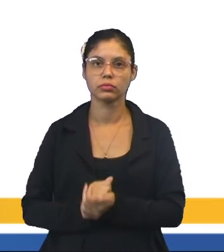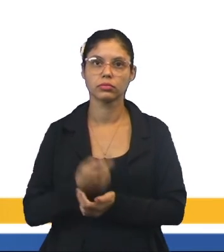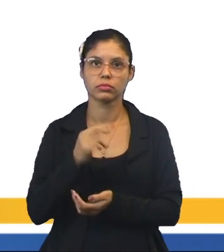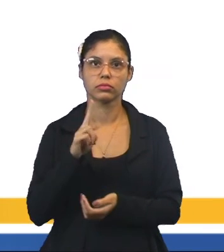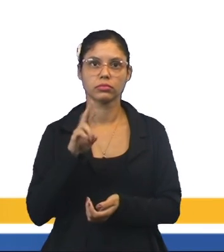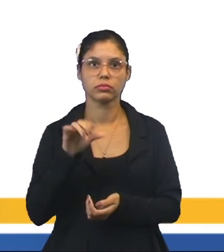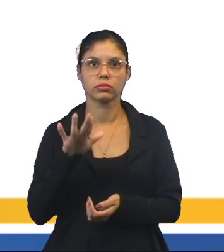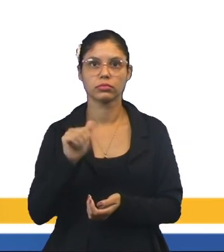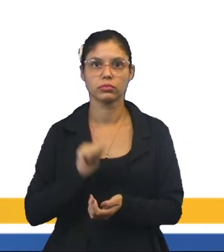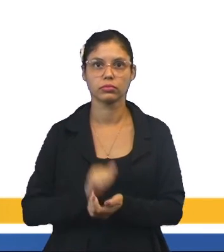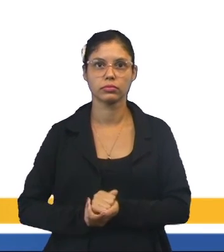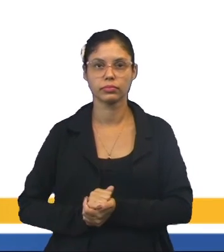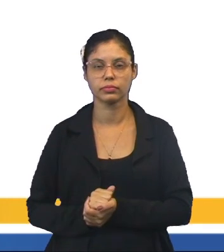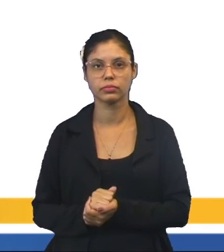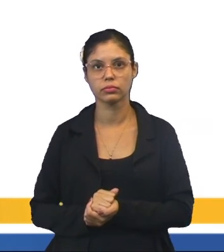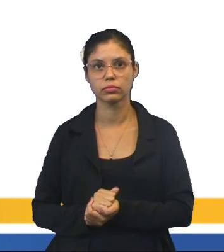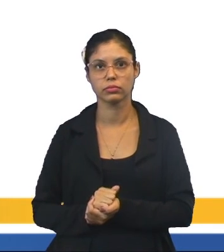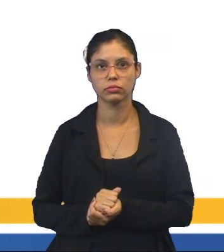parábola.